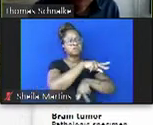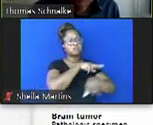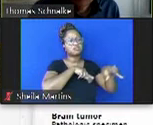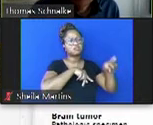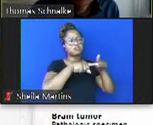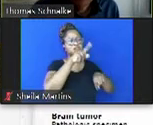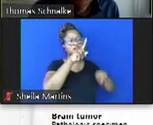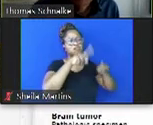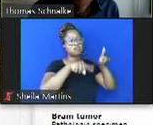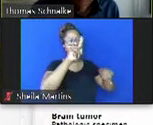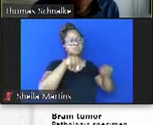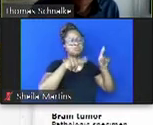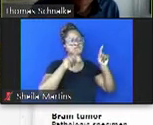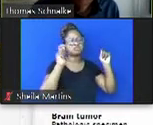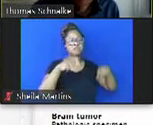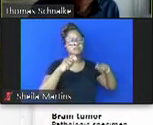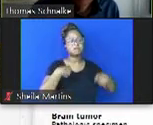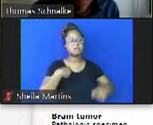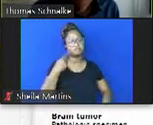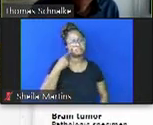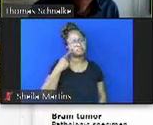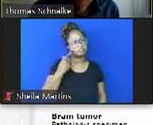aleatoriamente deveriam